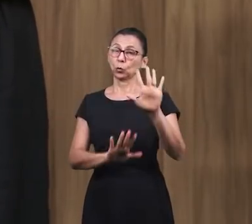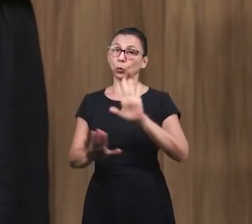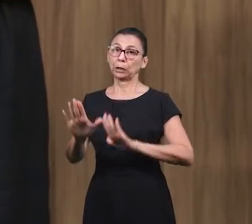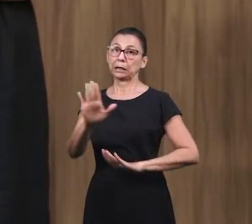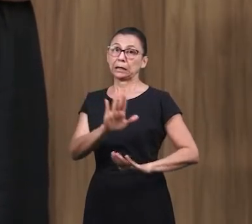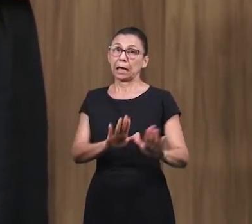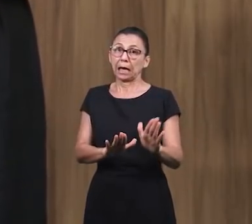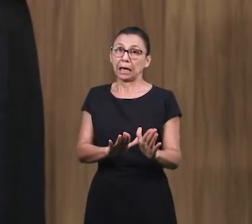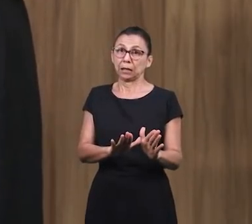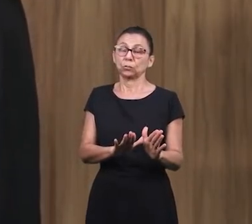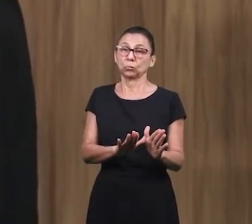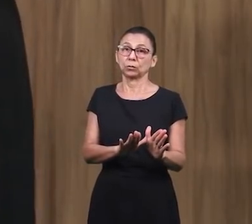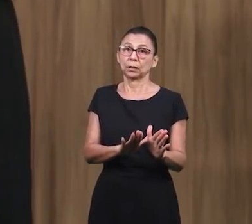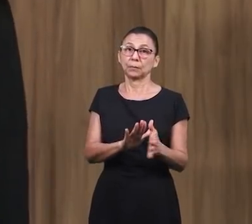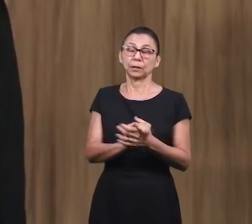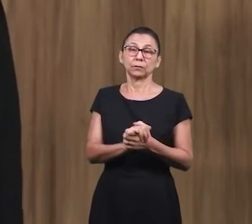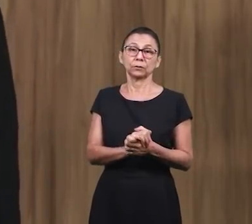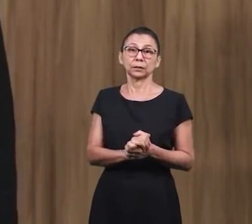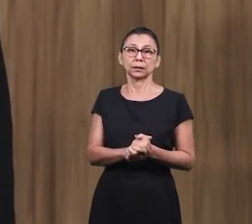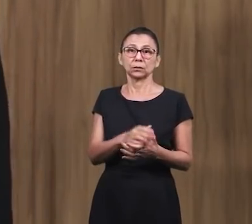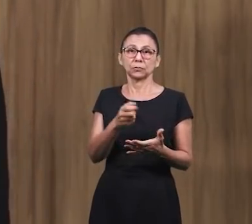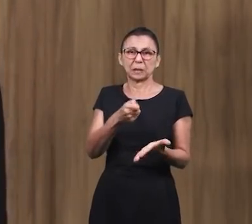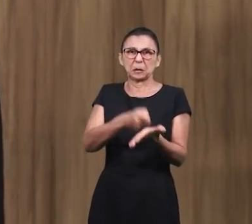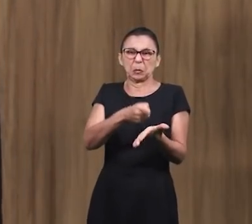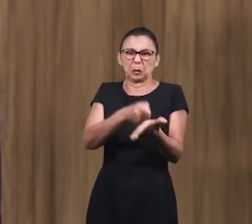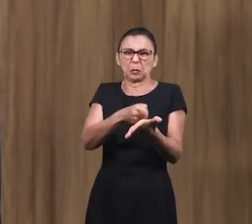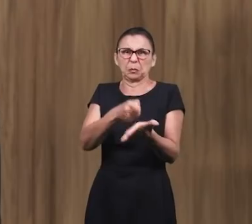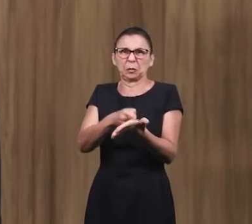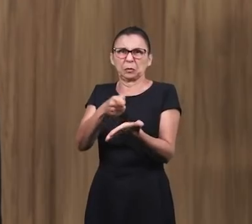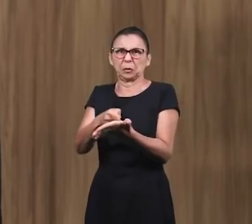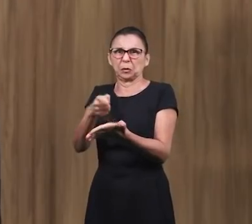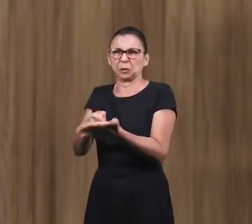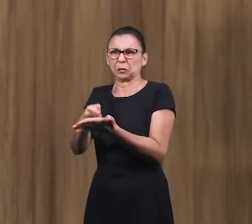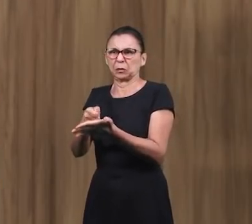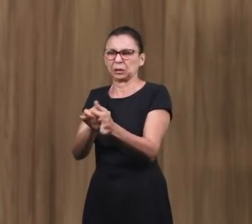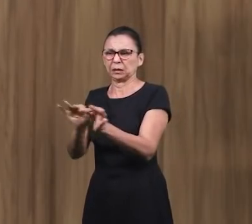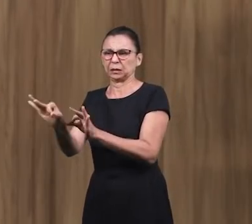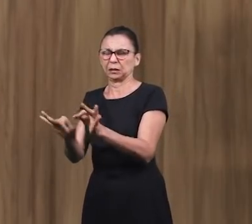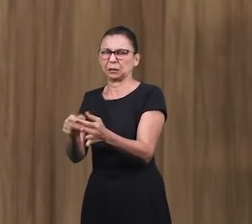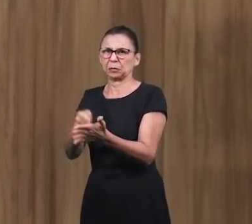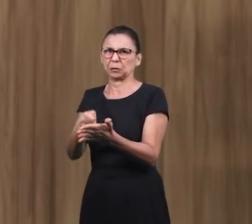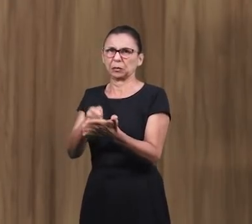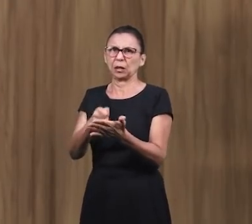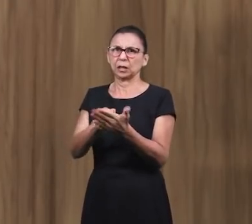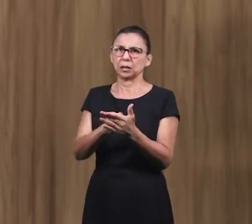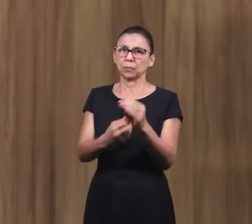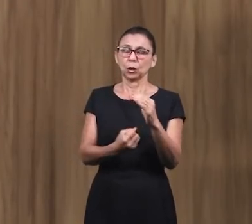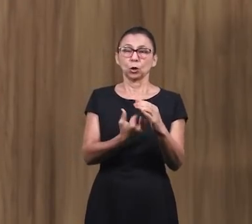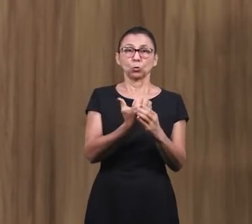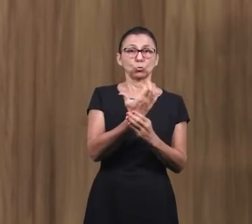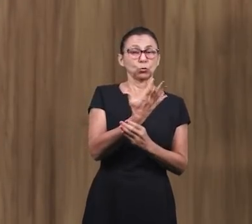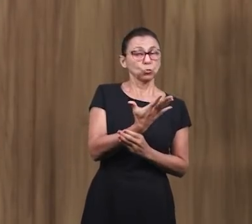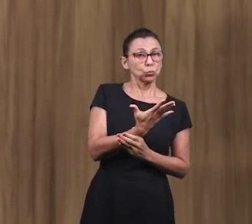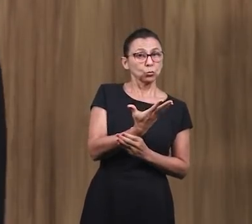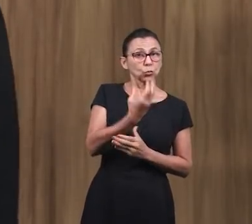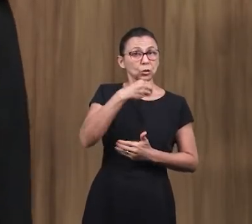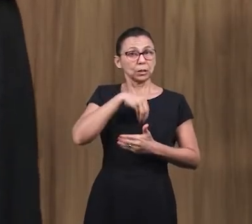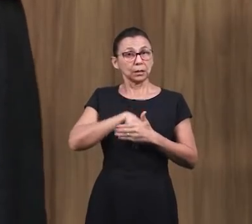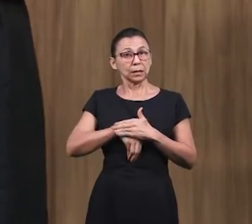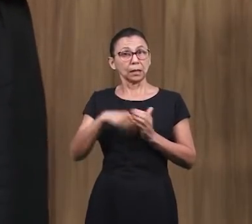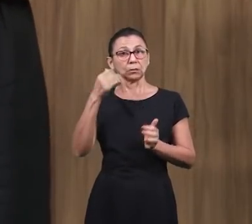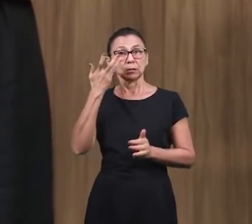se transformar em uma busca obsessiva da perfeição e desencadear transtornos na vida das